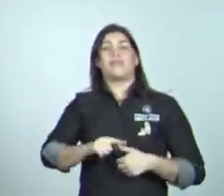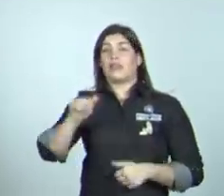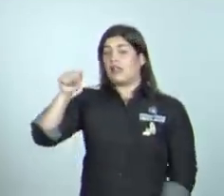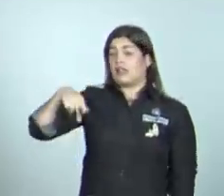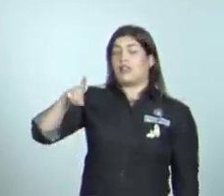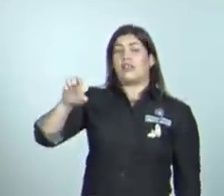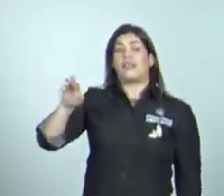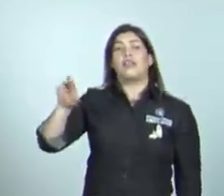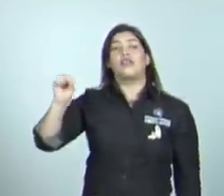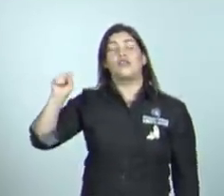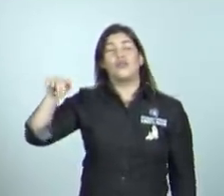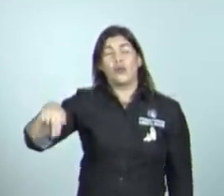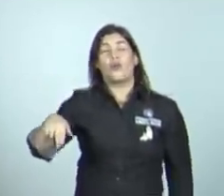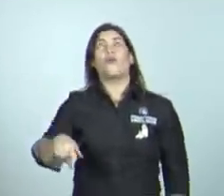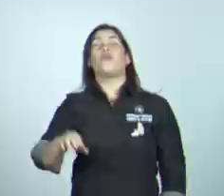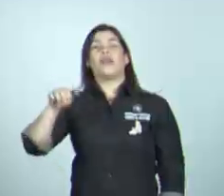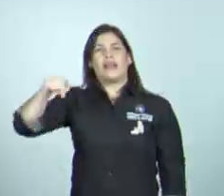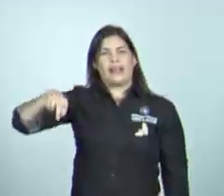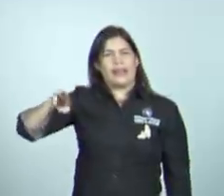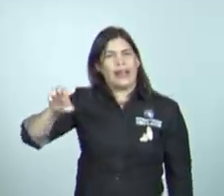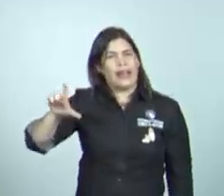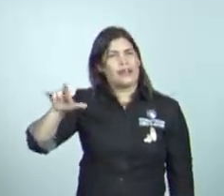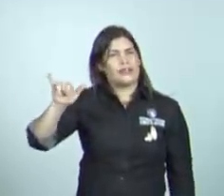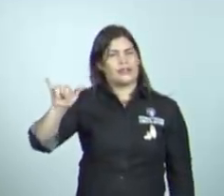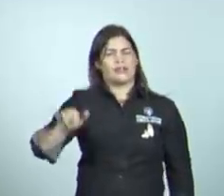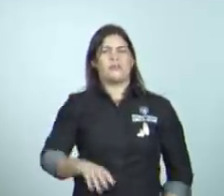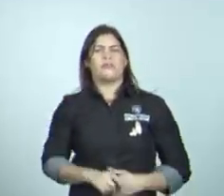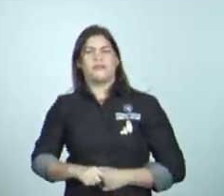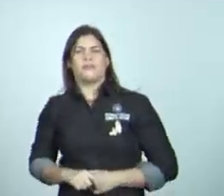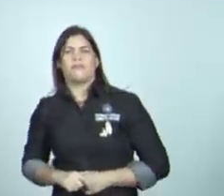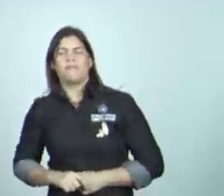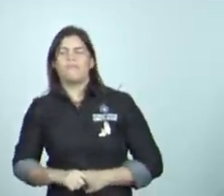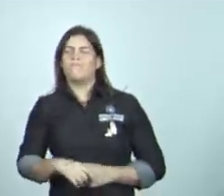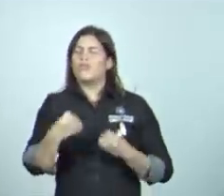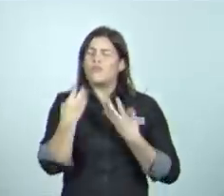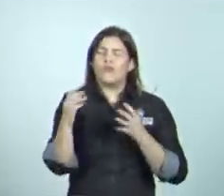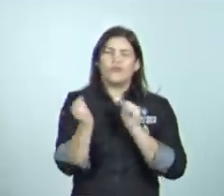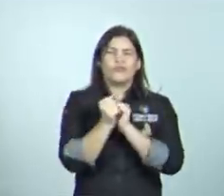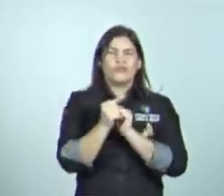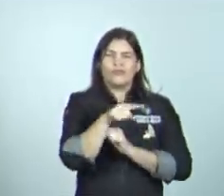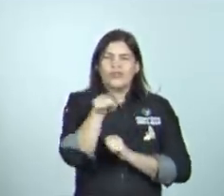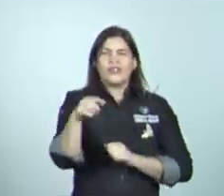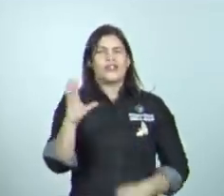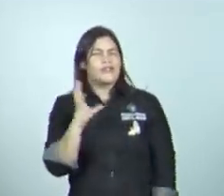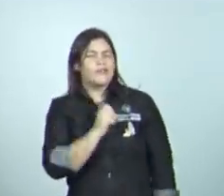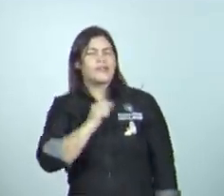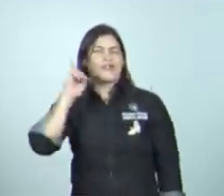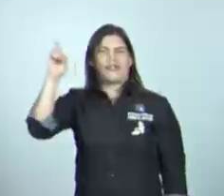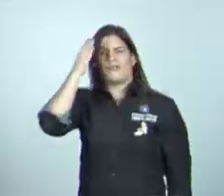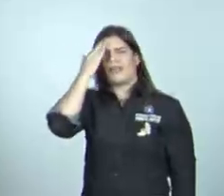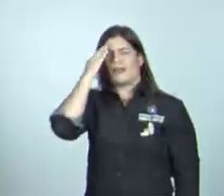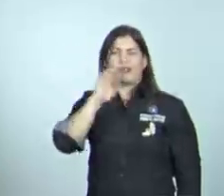ezequiel ele gente que bom estar com vocês adorando a deus eu sei que não é a mesma